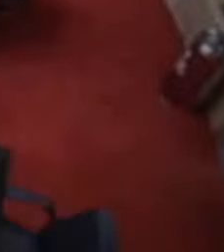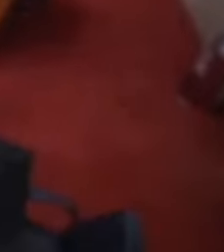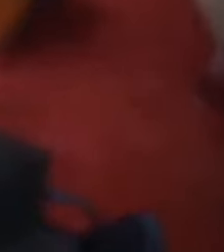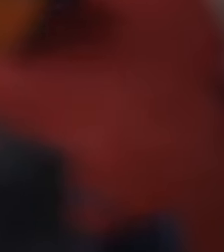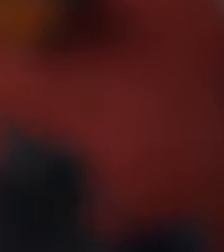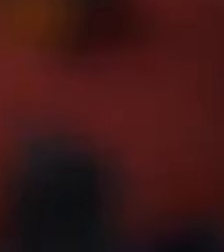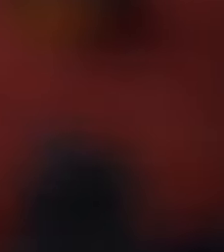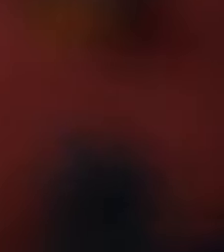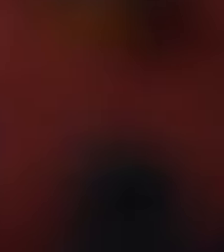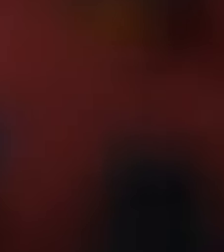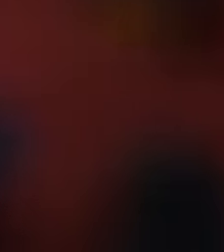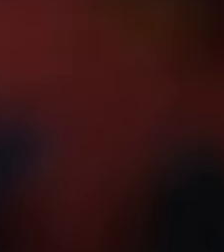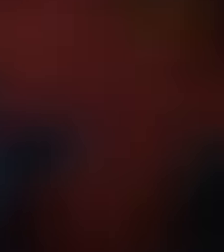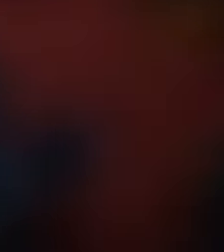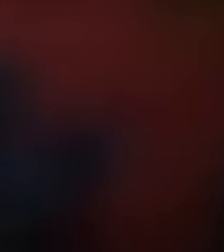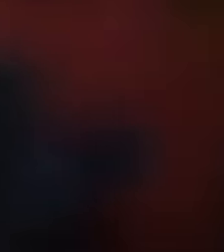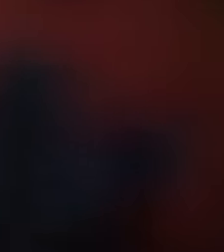Música.